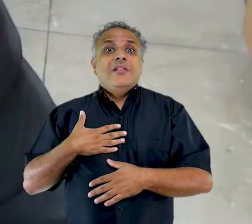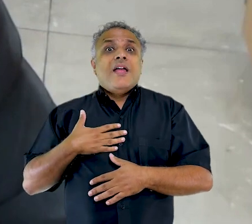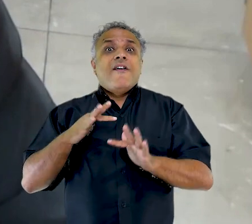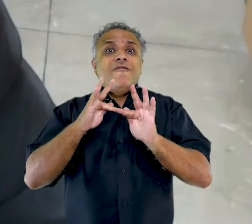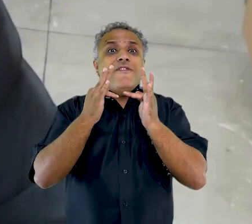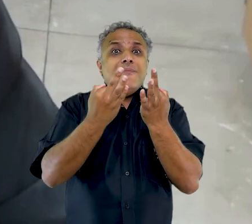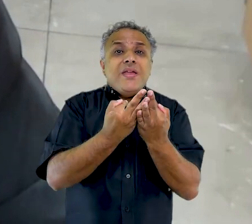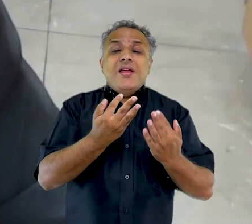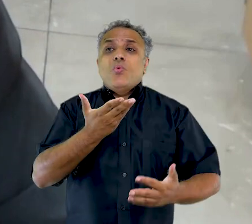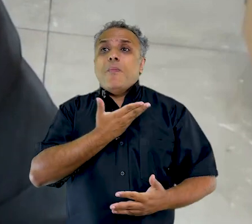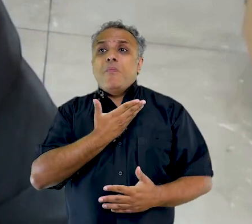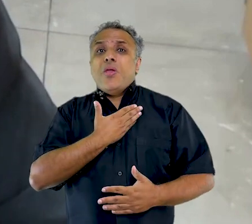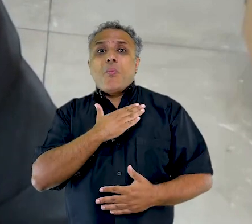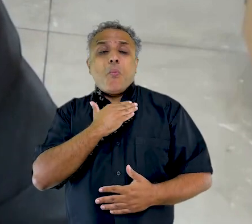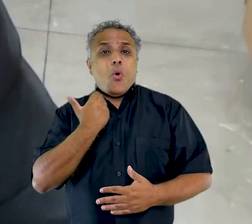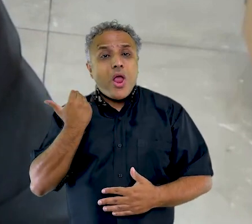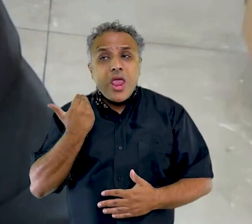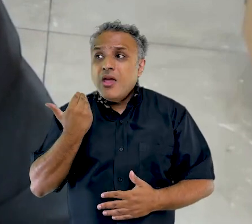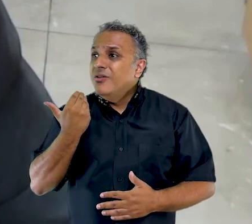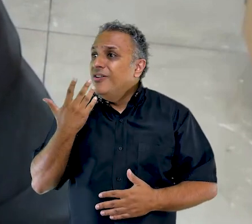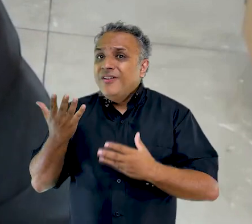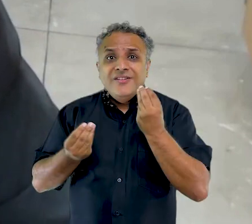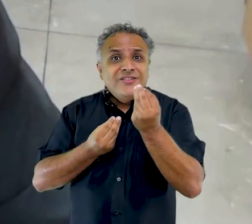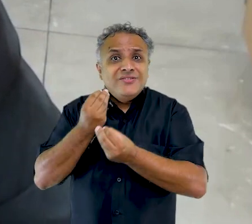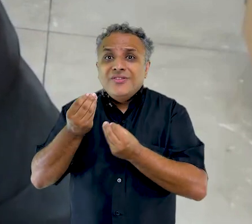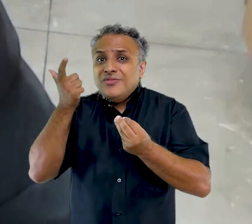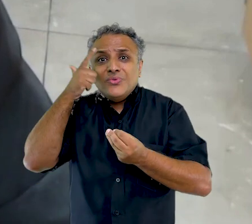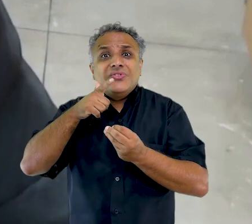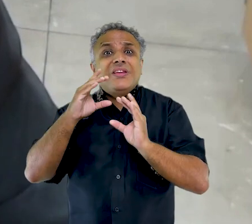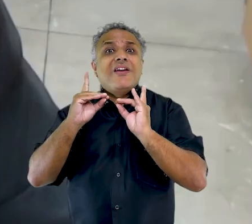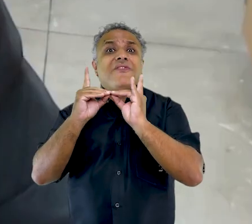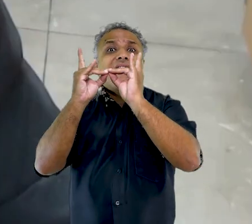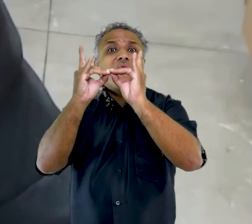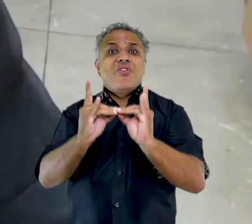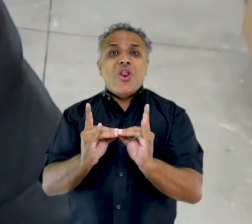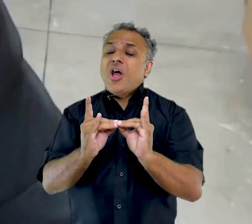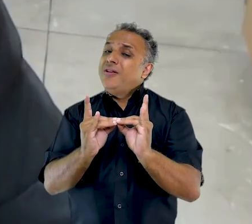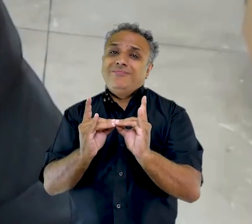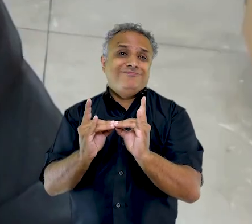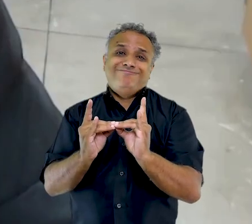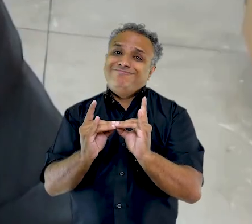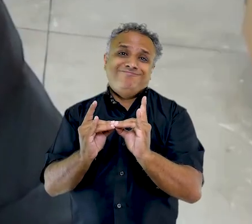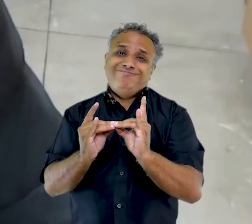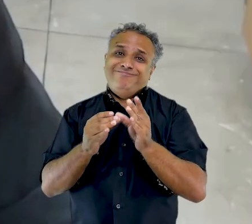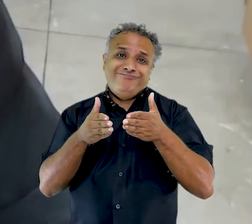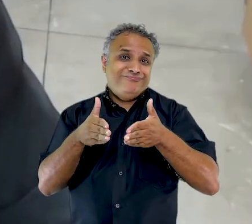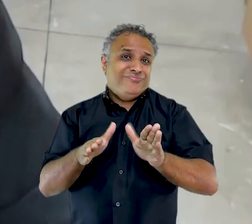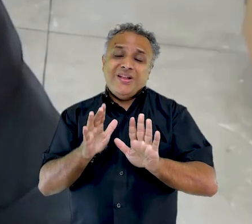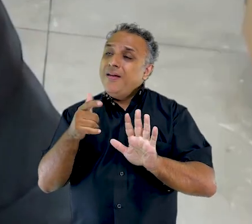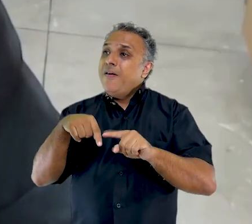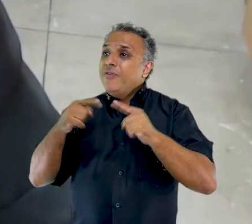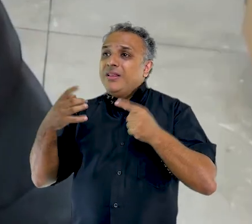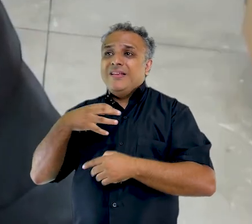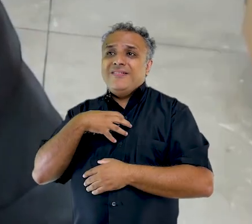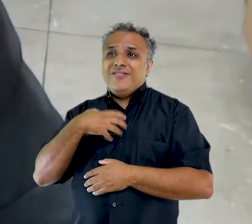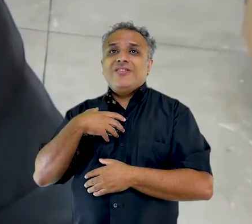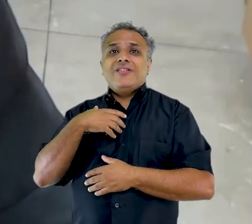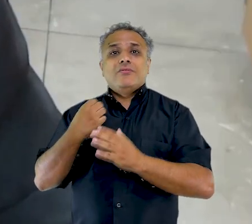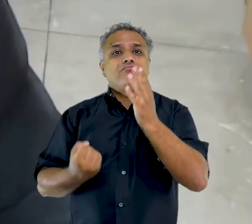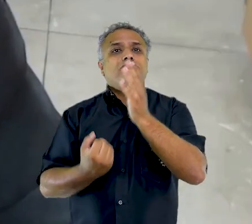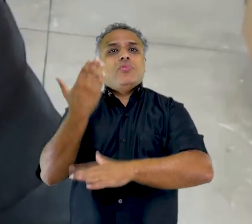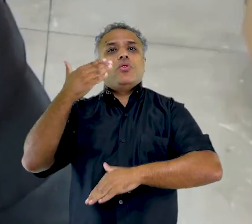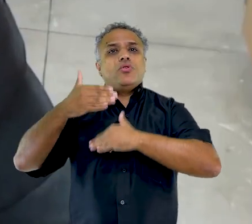um amigo, muitas vezes não podia nem sequer fazer o enterro, né? E foi nessa circunstância que surgiu